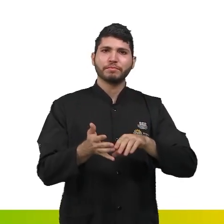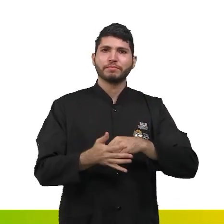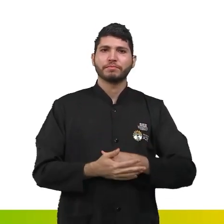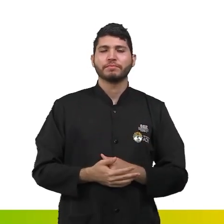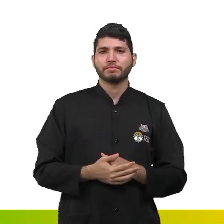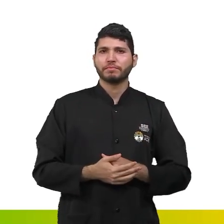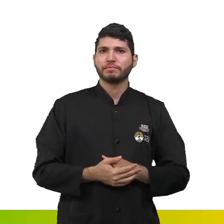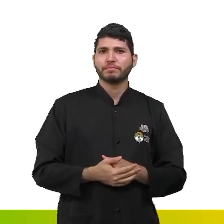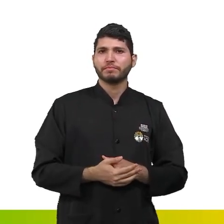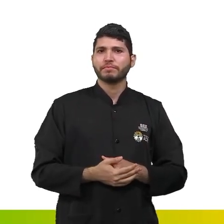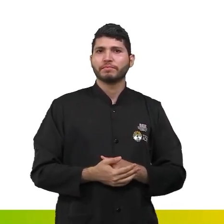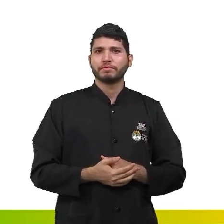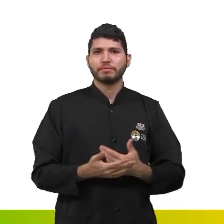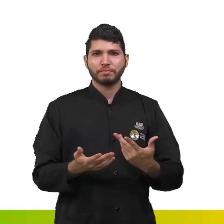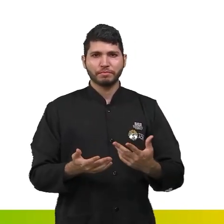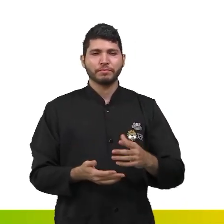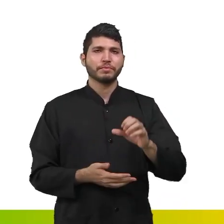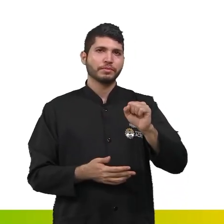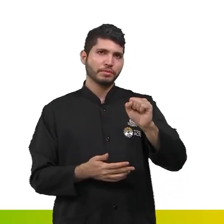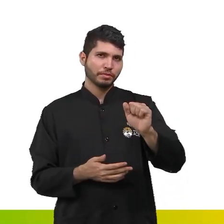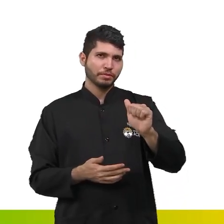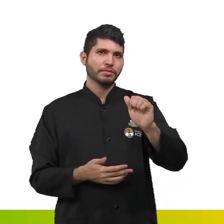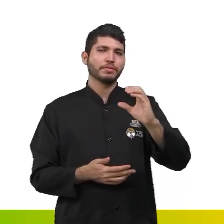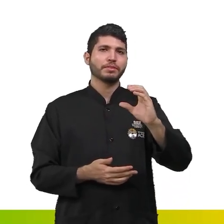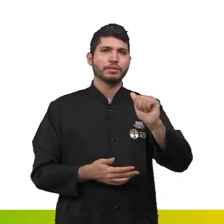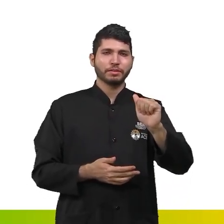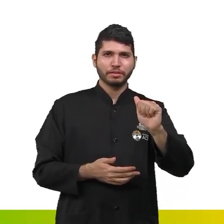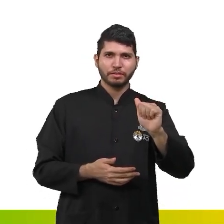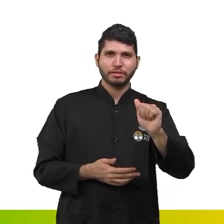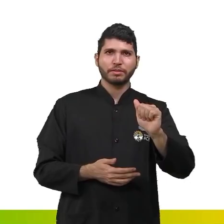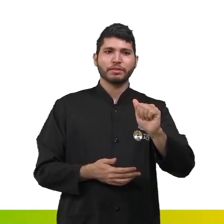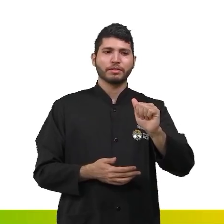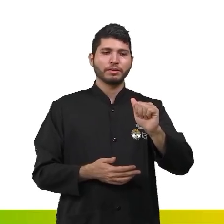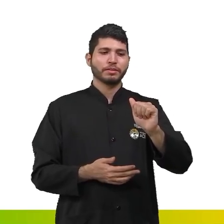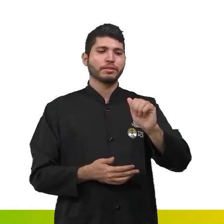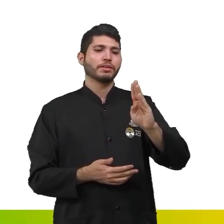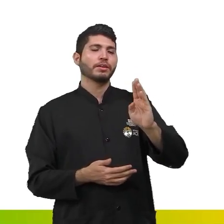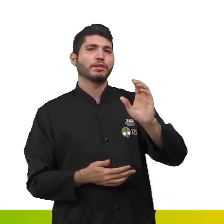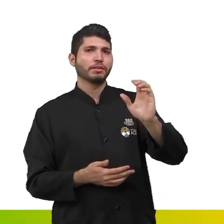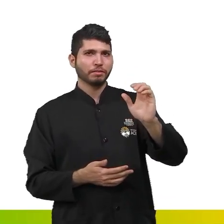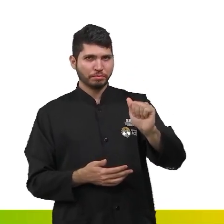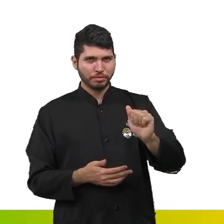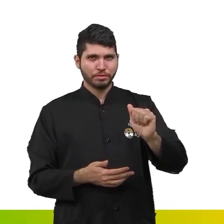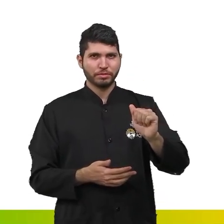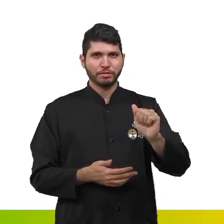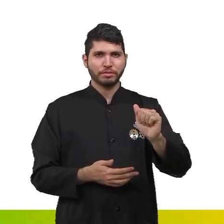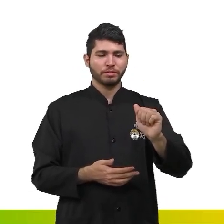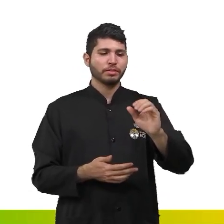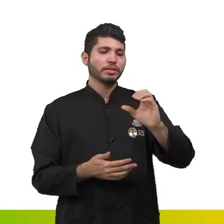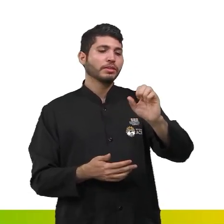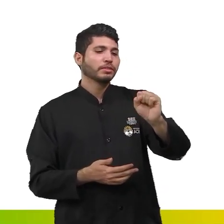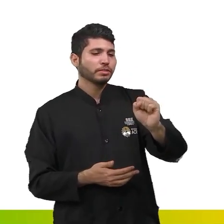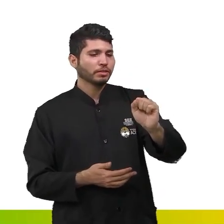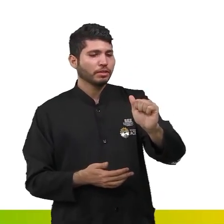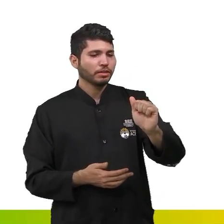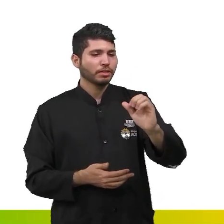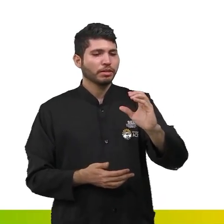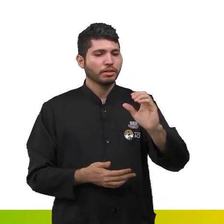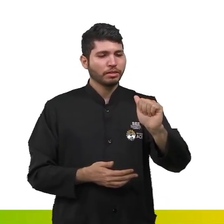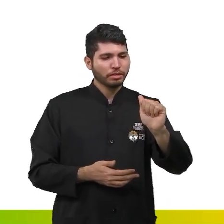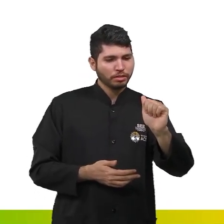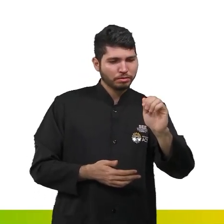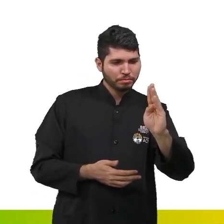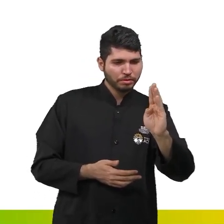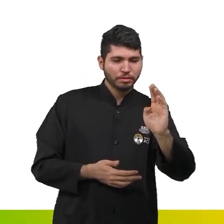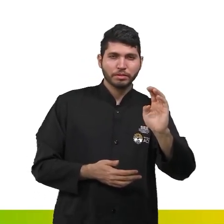tirava muito notas boas. Por la tarde, depois del colégio, Miriam, o quê?